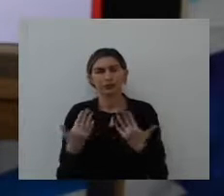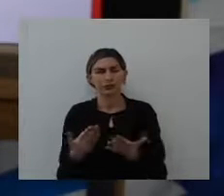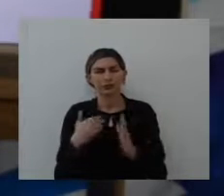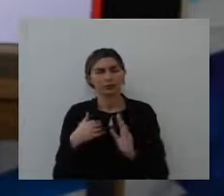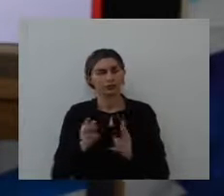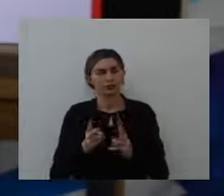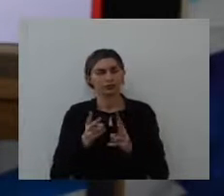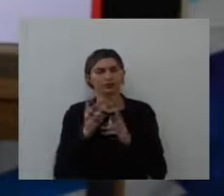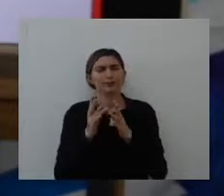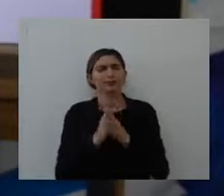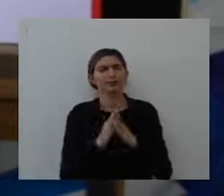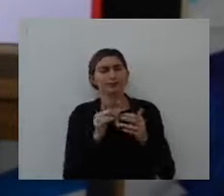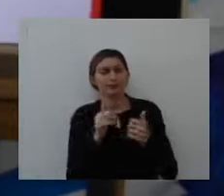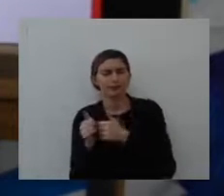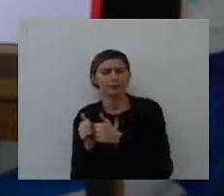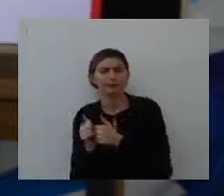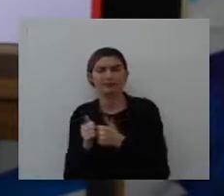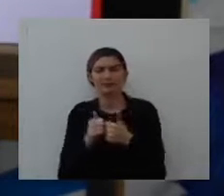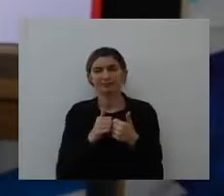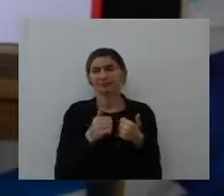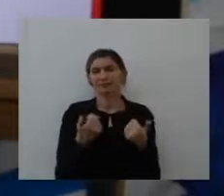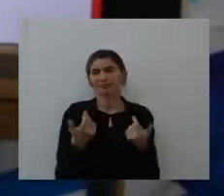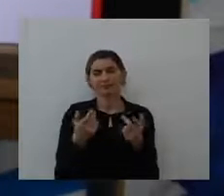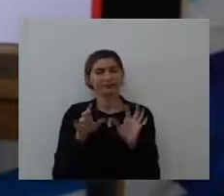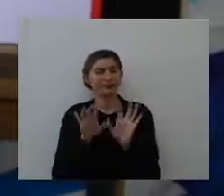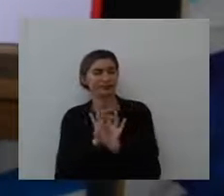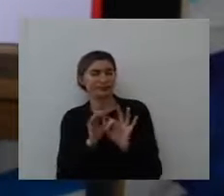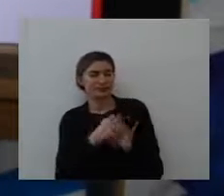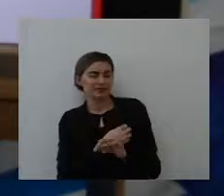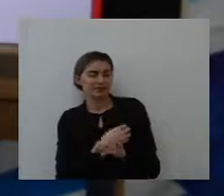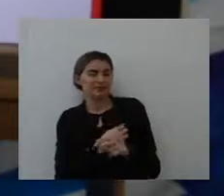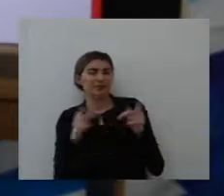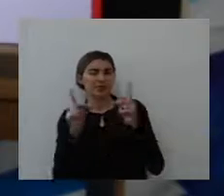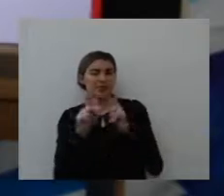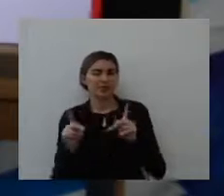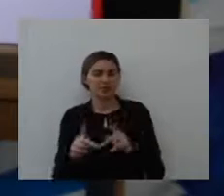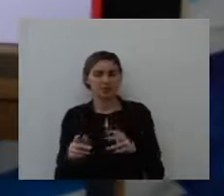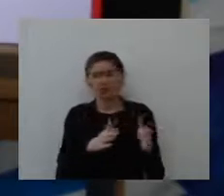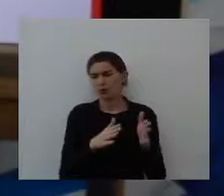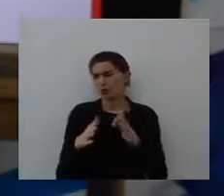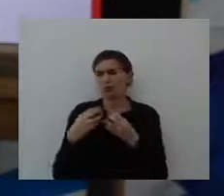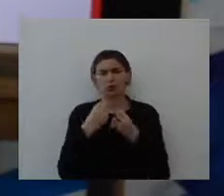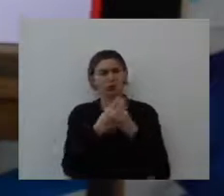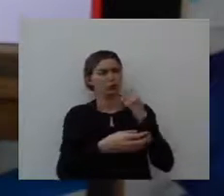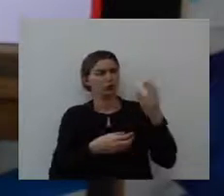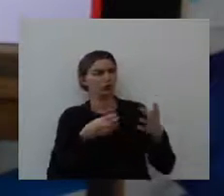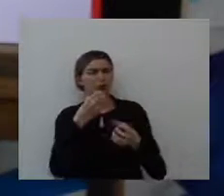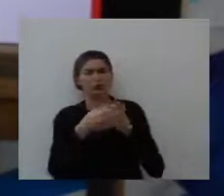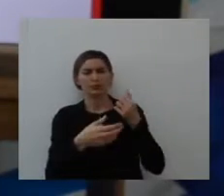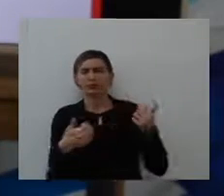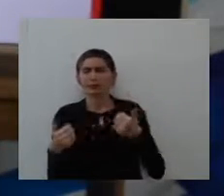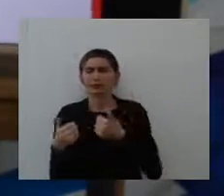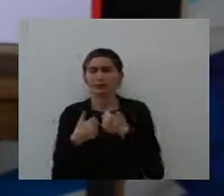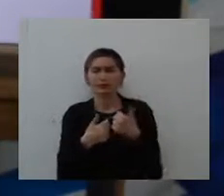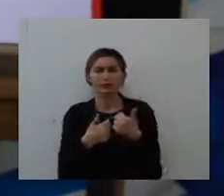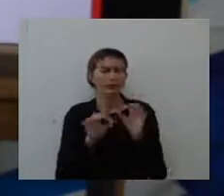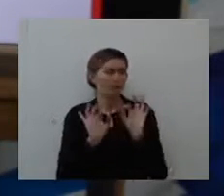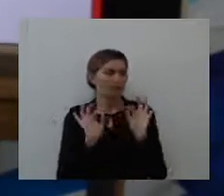indo bem, tá tudo uma delícia, estamos vivendo em paz, tudo é de todo mundo, tá tudo